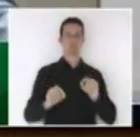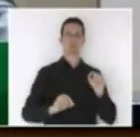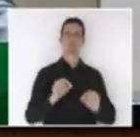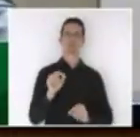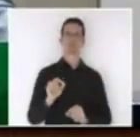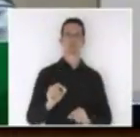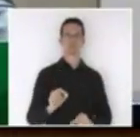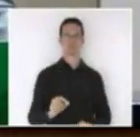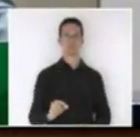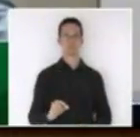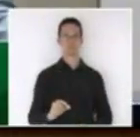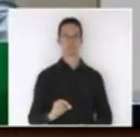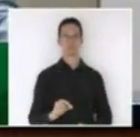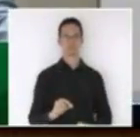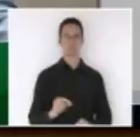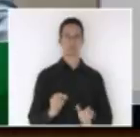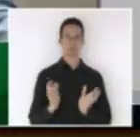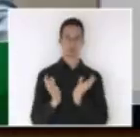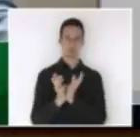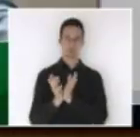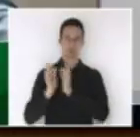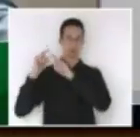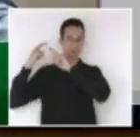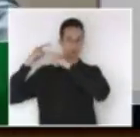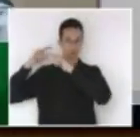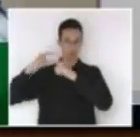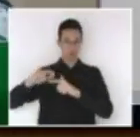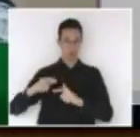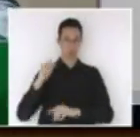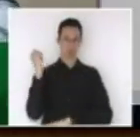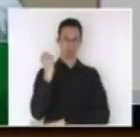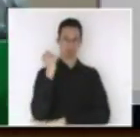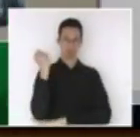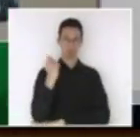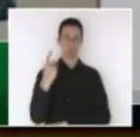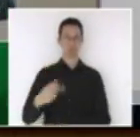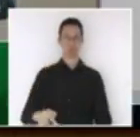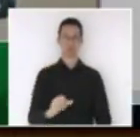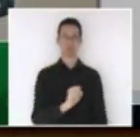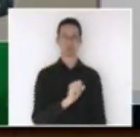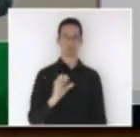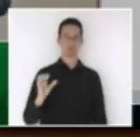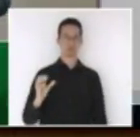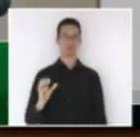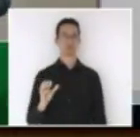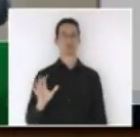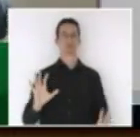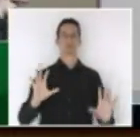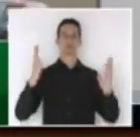a apresentação do Movimento Tradicionalista Gaúcho de Santa Catarina, que